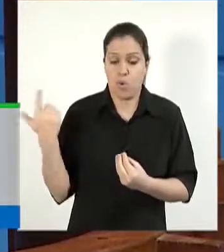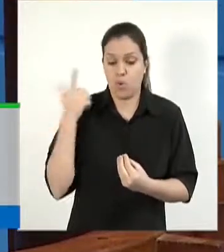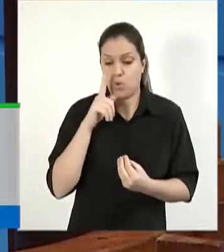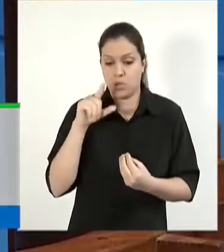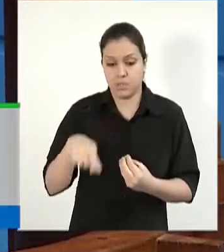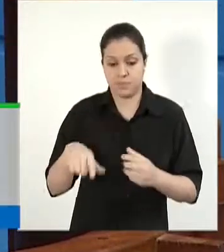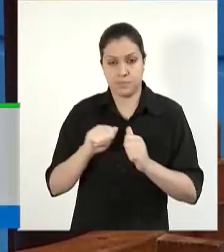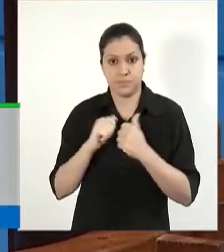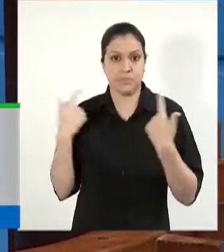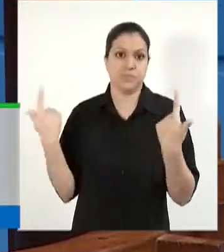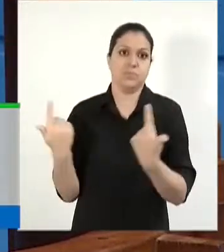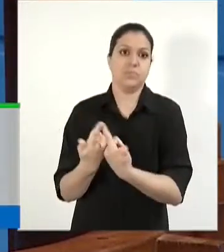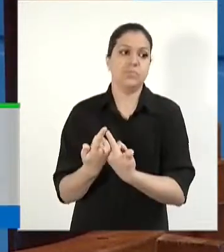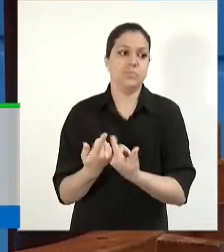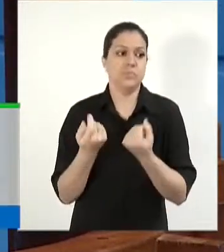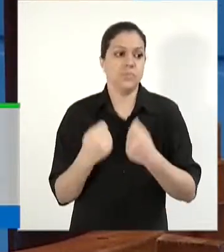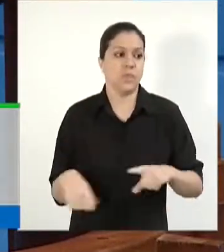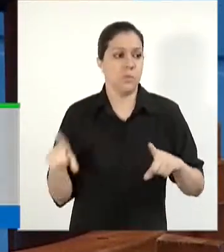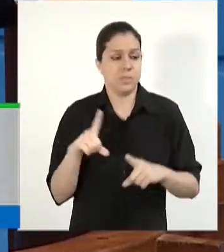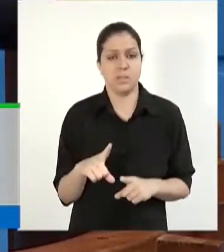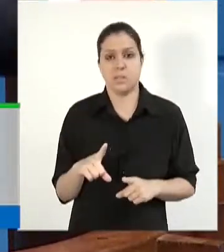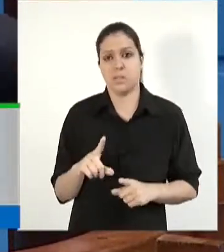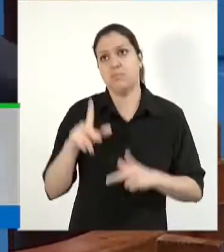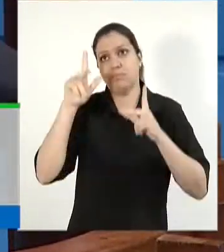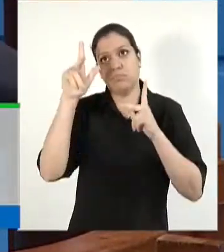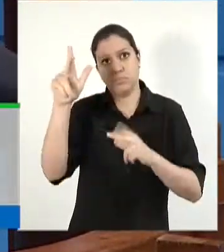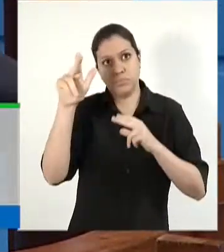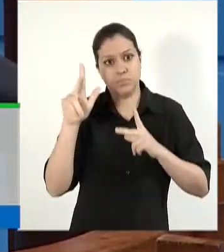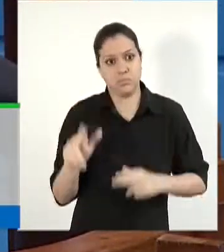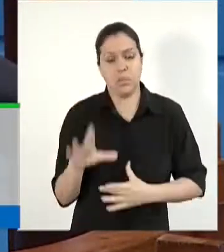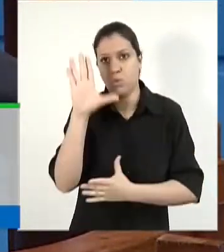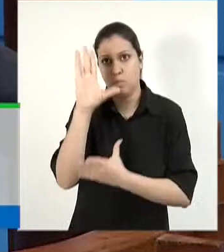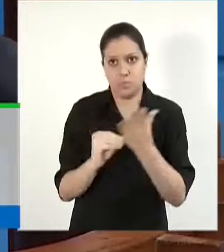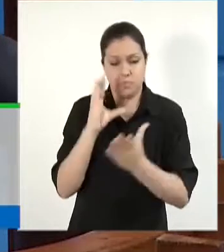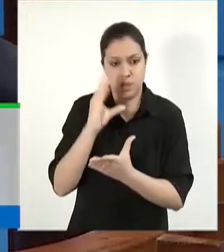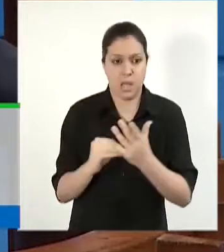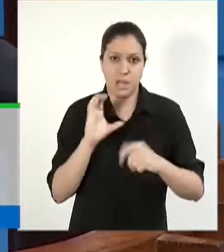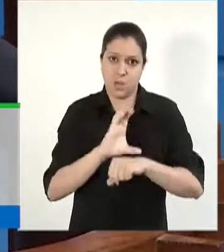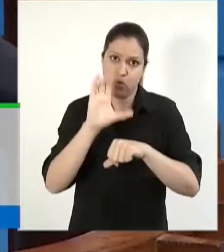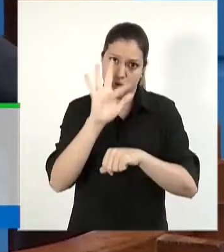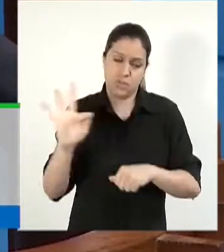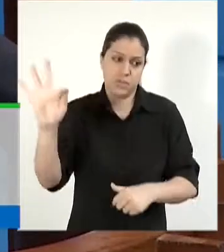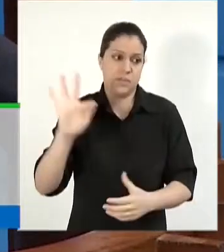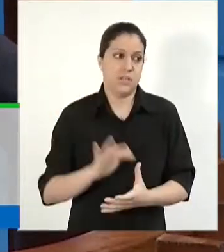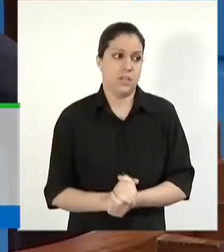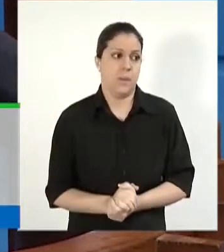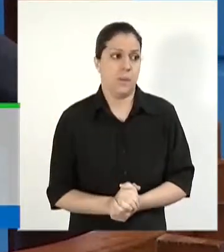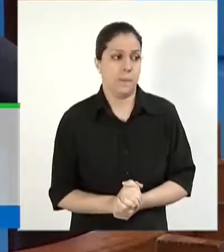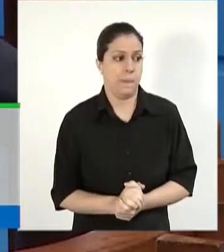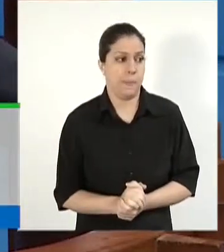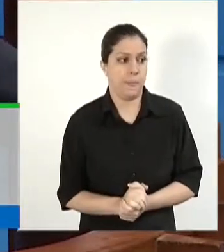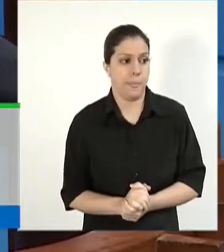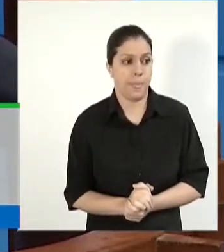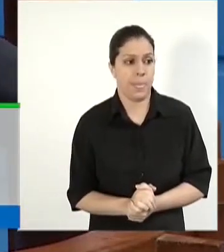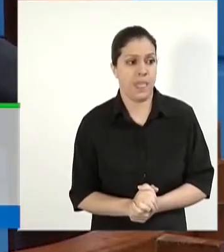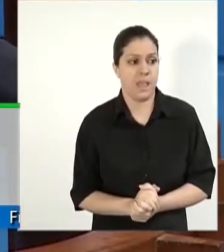que repetir literalmente aquilo que a Constituição Federal estabelece, eliminando o espaço para